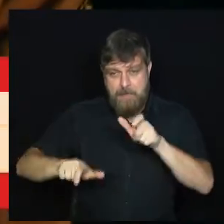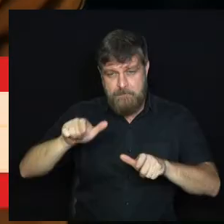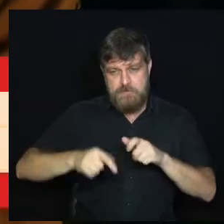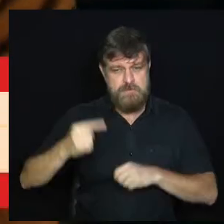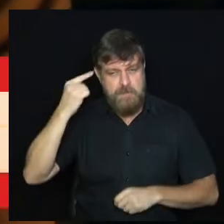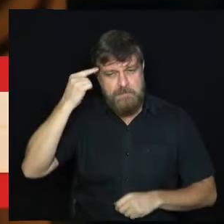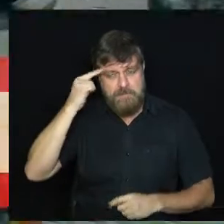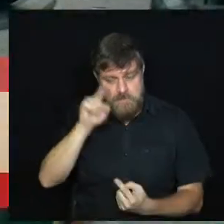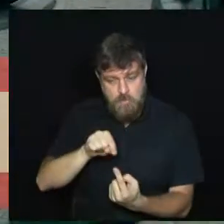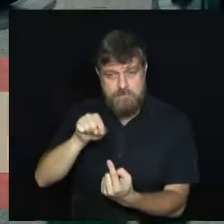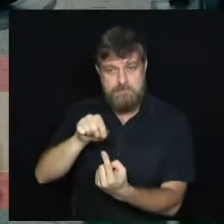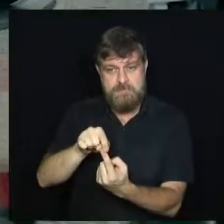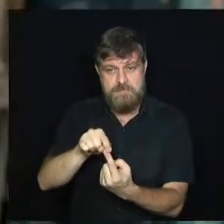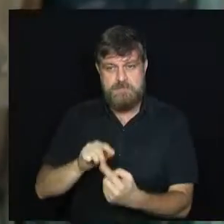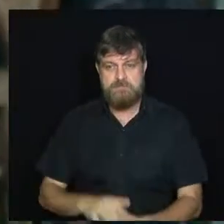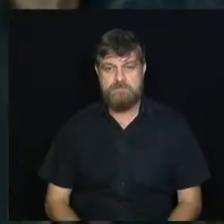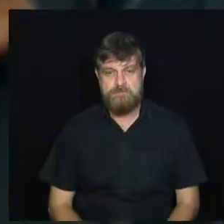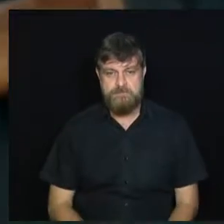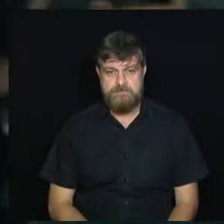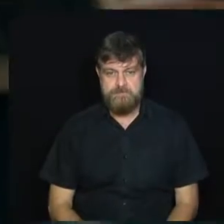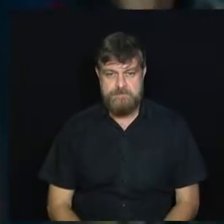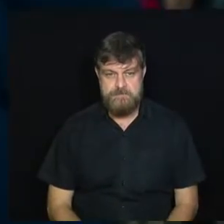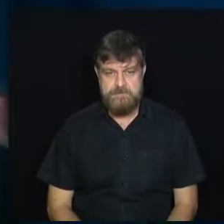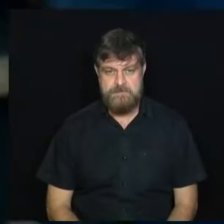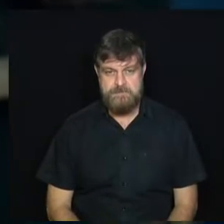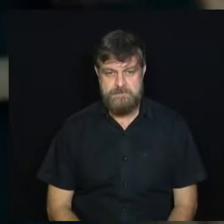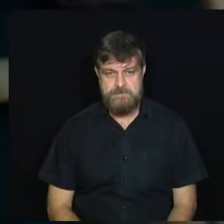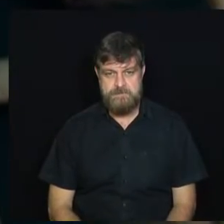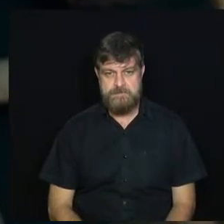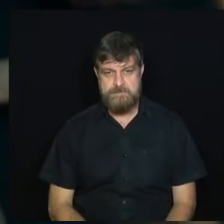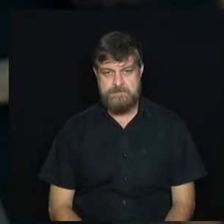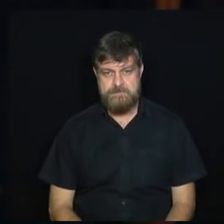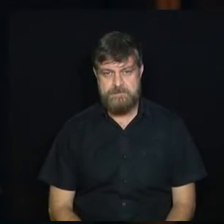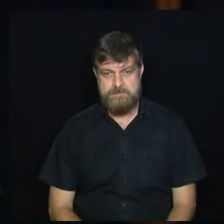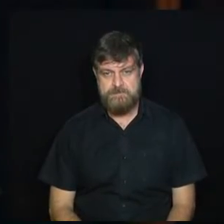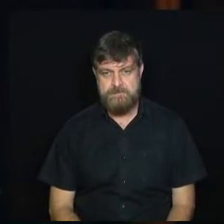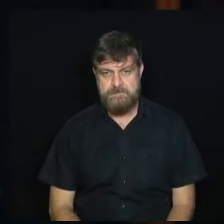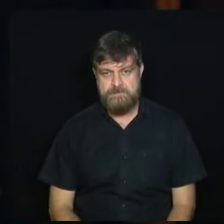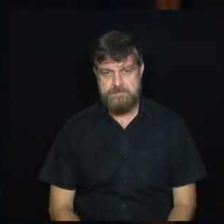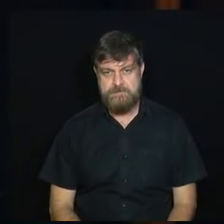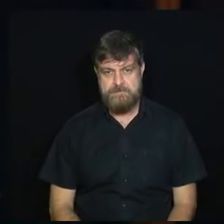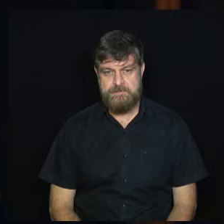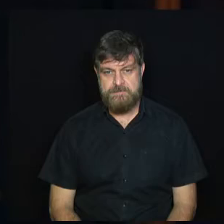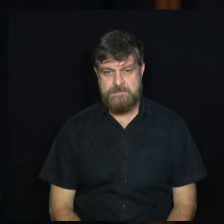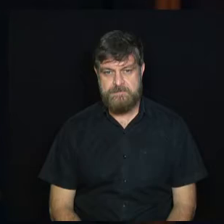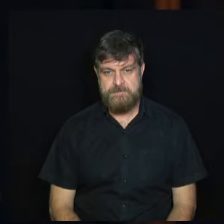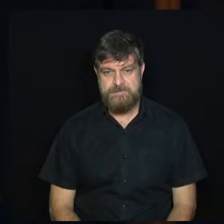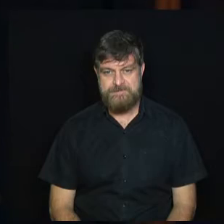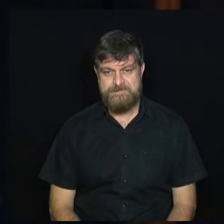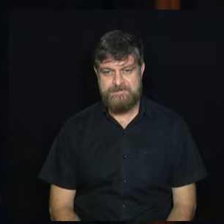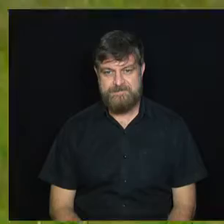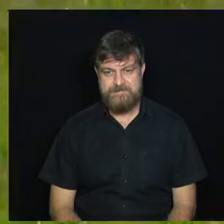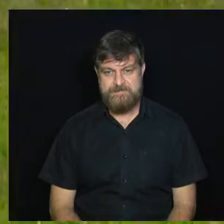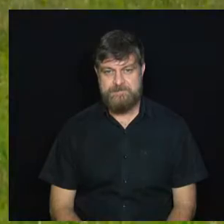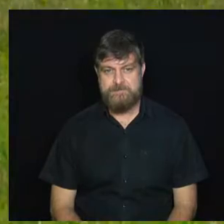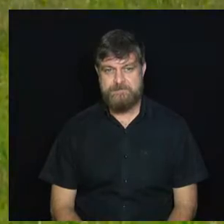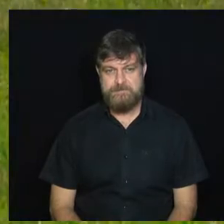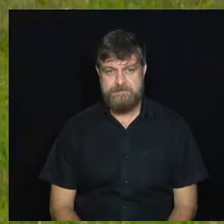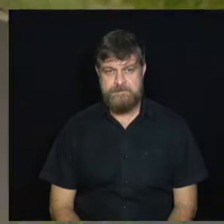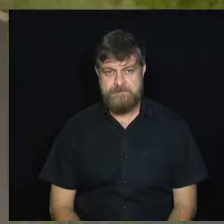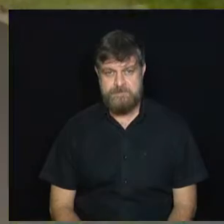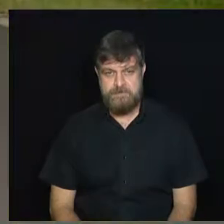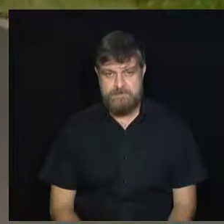seus ideais. Jojo, you're a 10-year-old kid who likes dressing up in a funny uniform and wants to be part of a club.